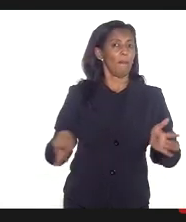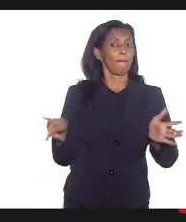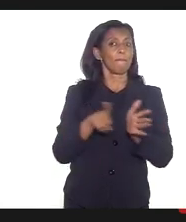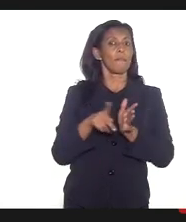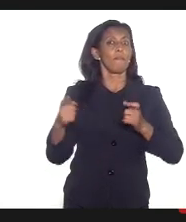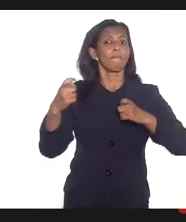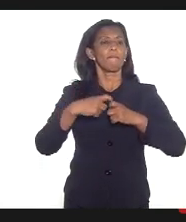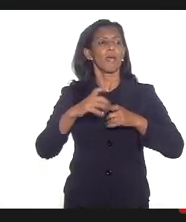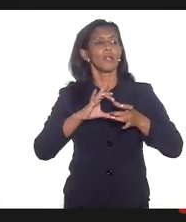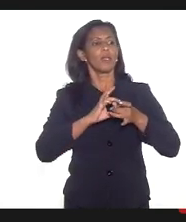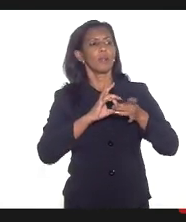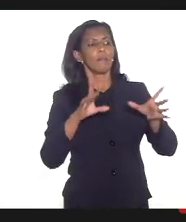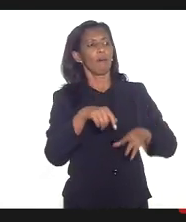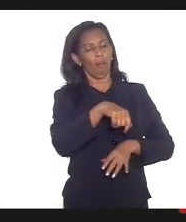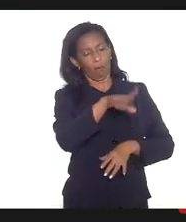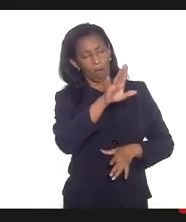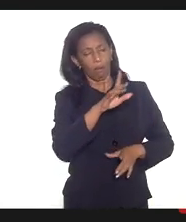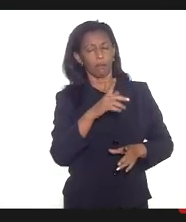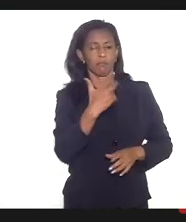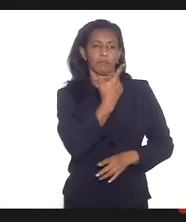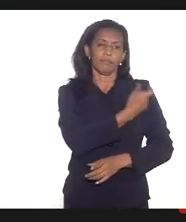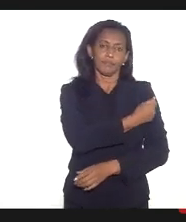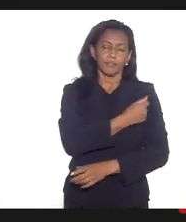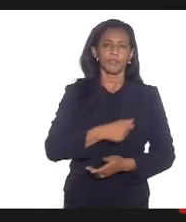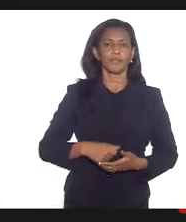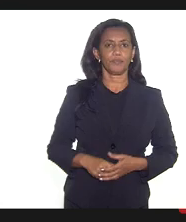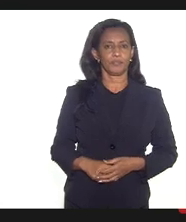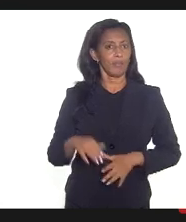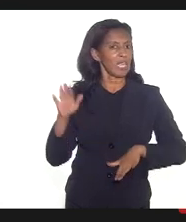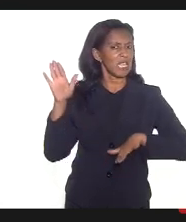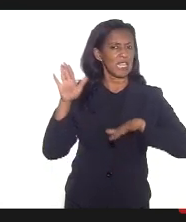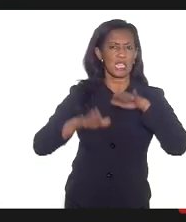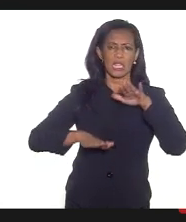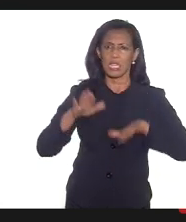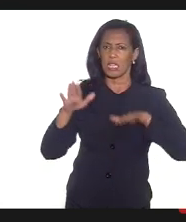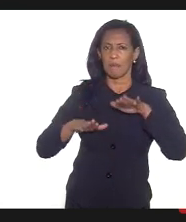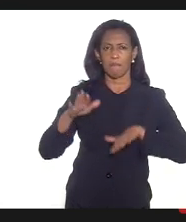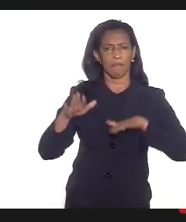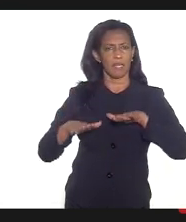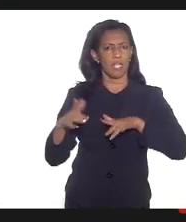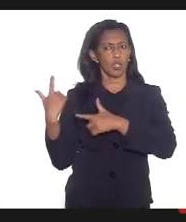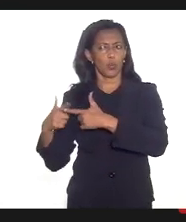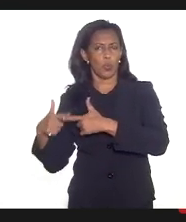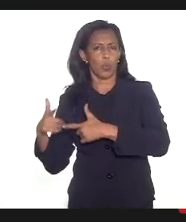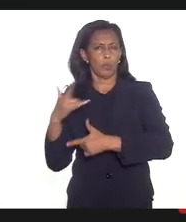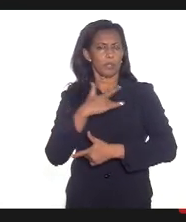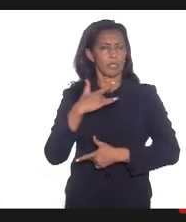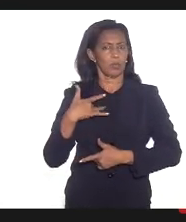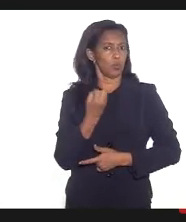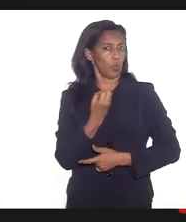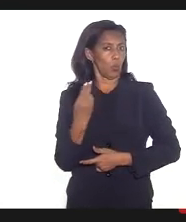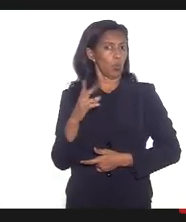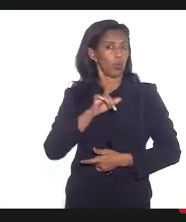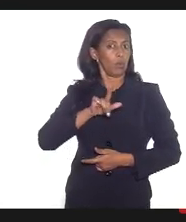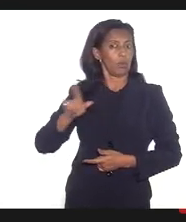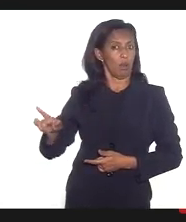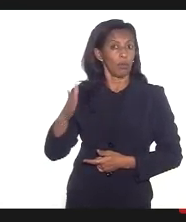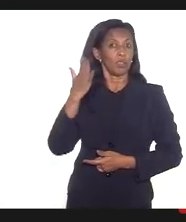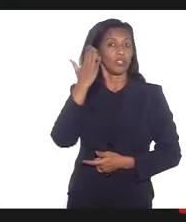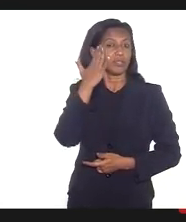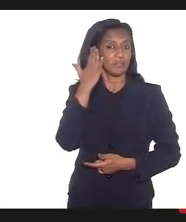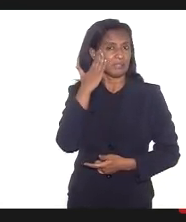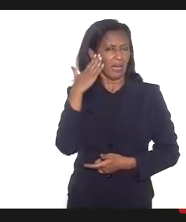do médico autorizando e ela independente de comorbidade eu não como algo idade e a gente sabe